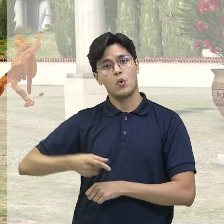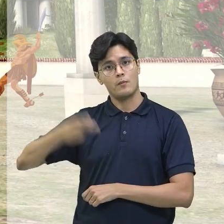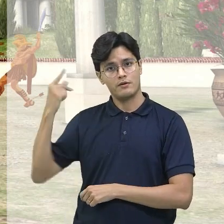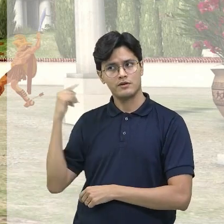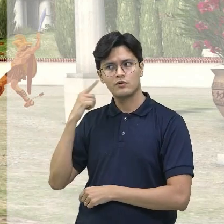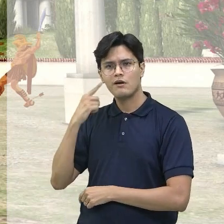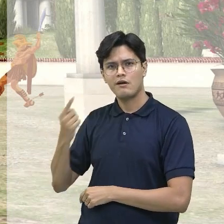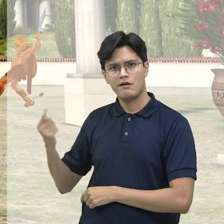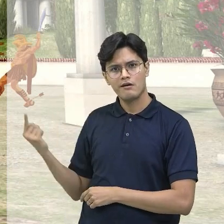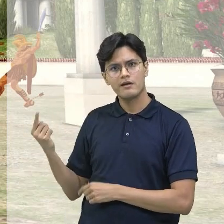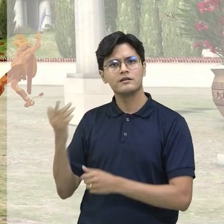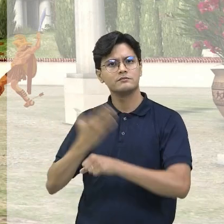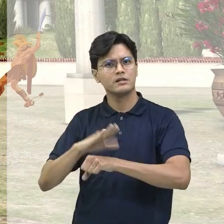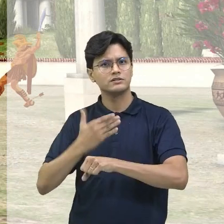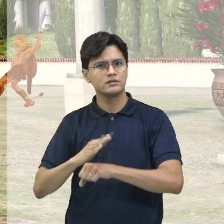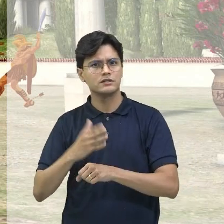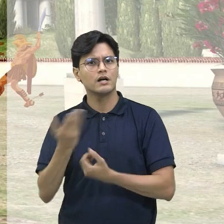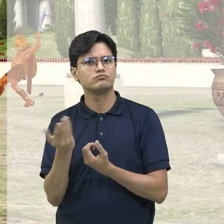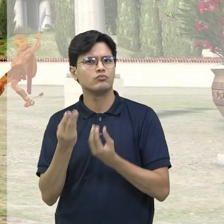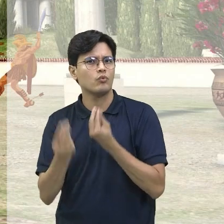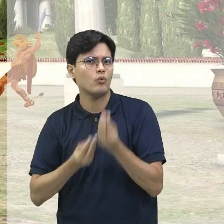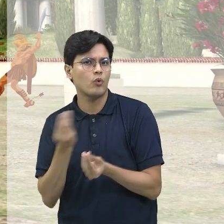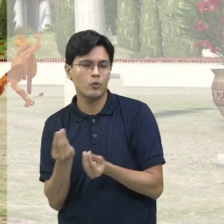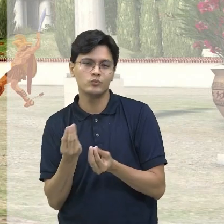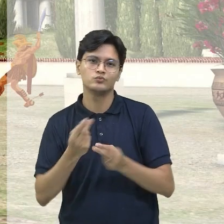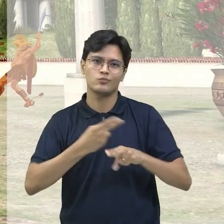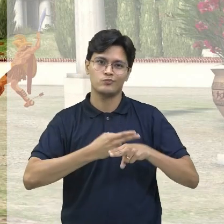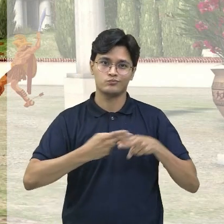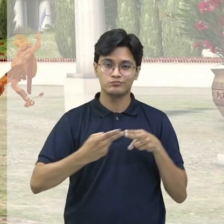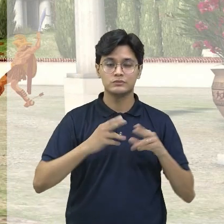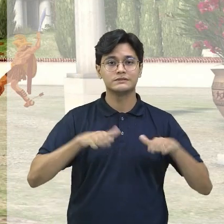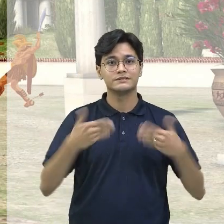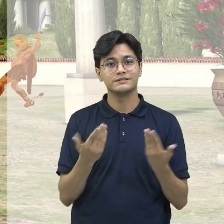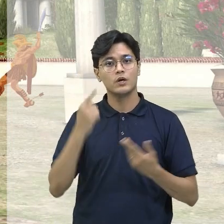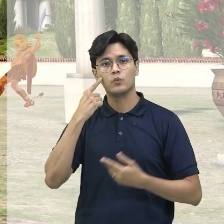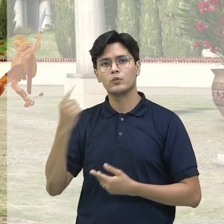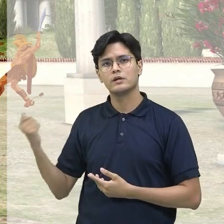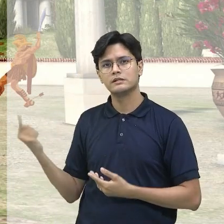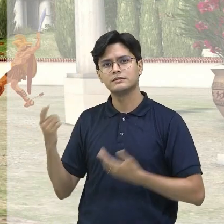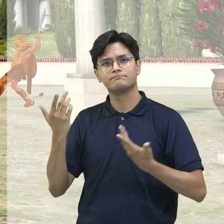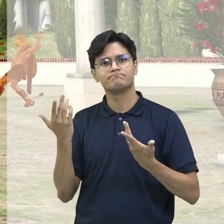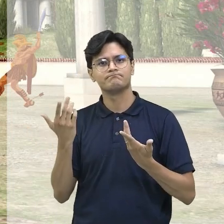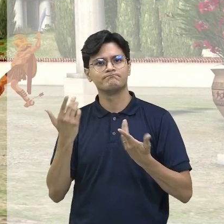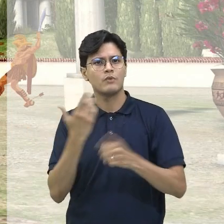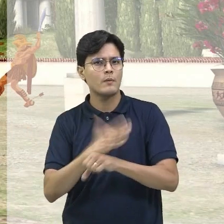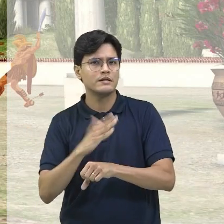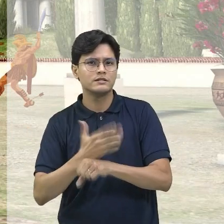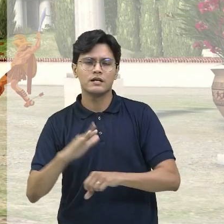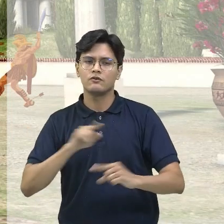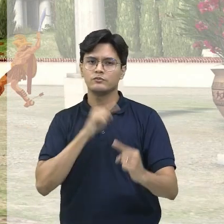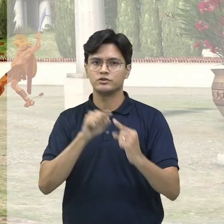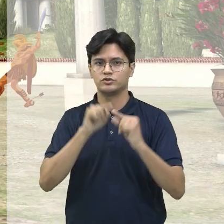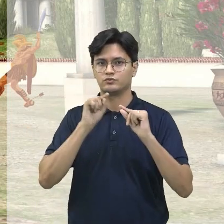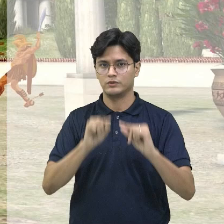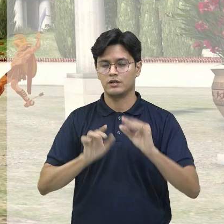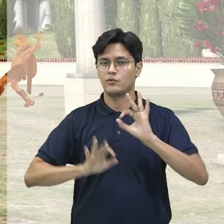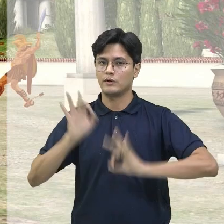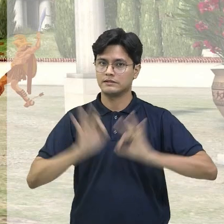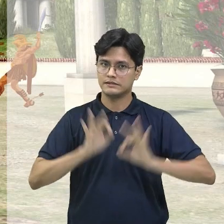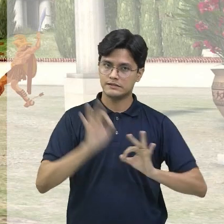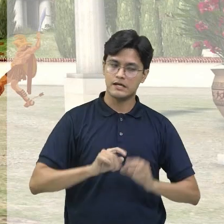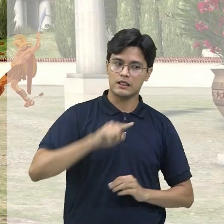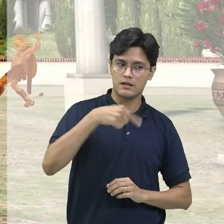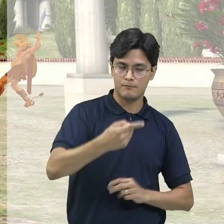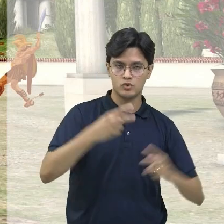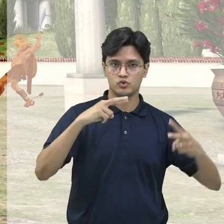comum naquela época, né? Então, eles treinavam a fim de quê? De se preparar para a guerra, de ter um corpo forte,